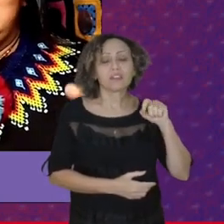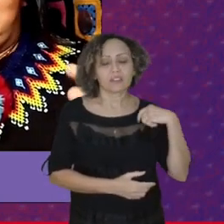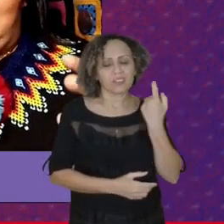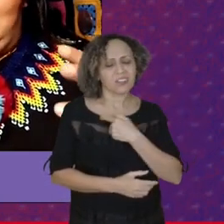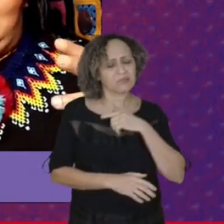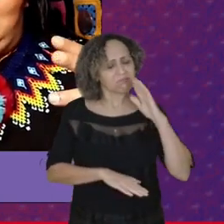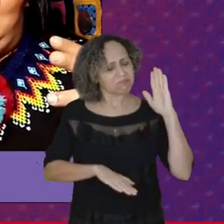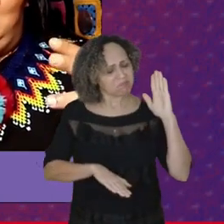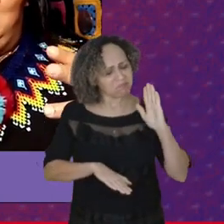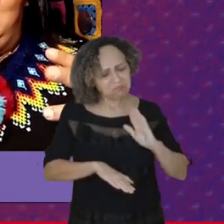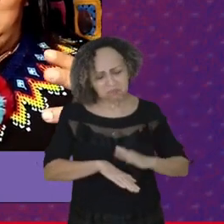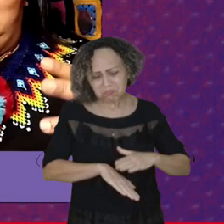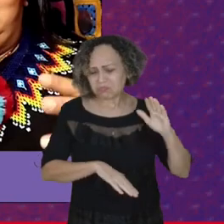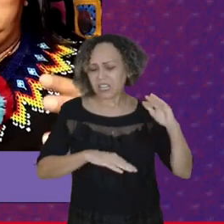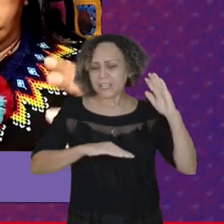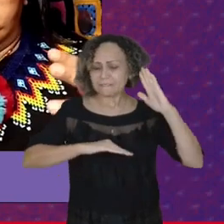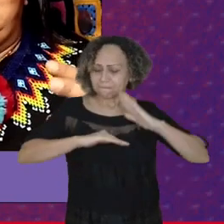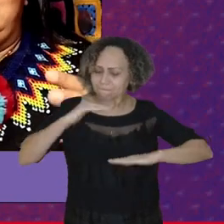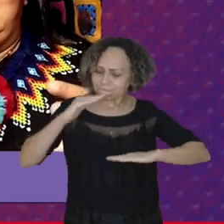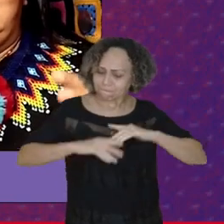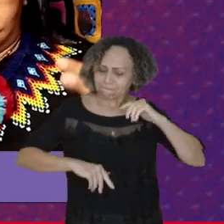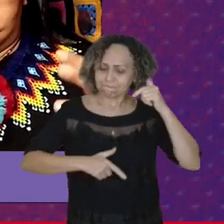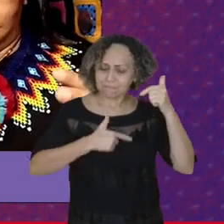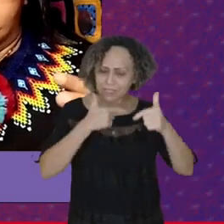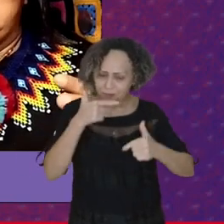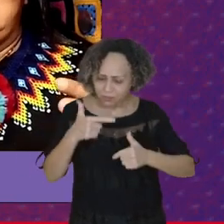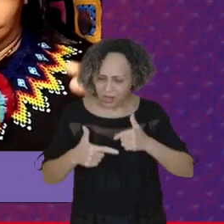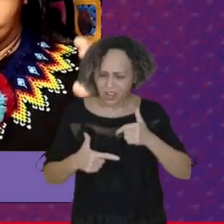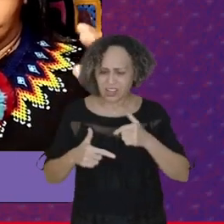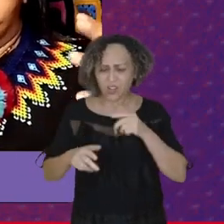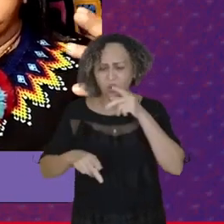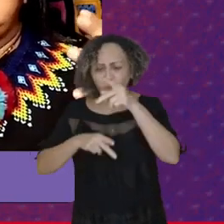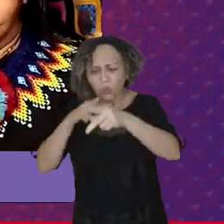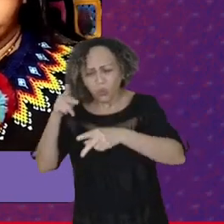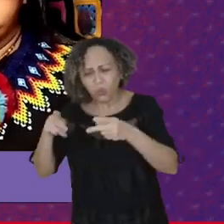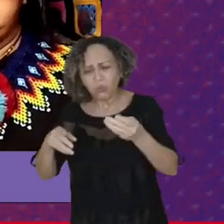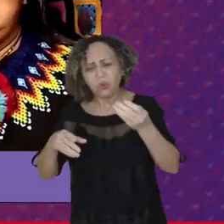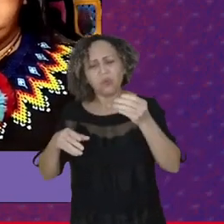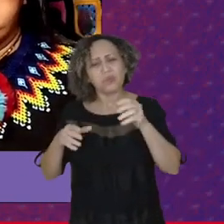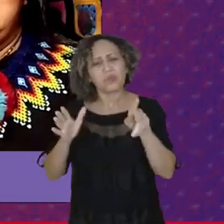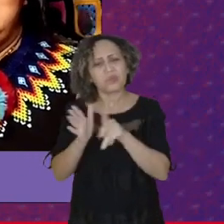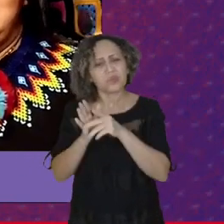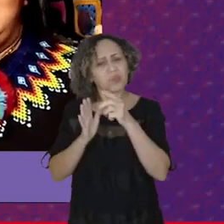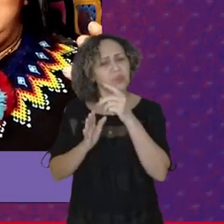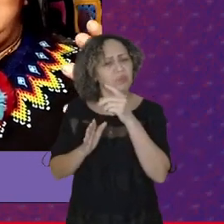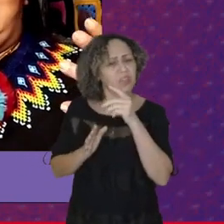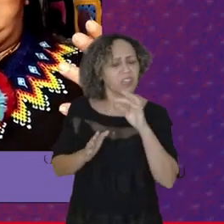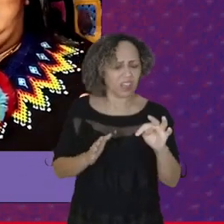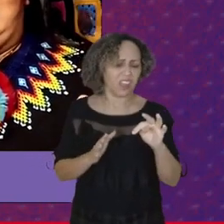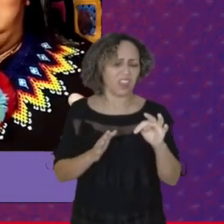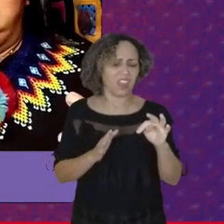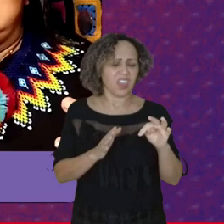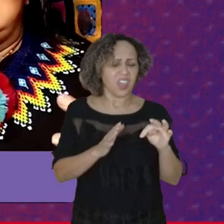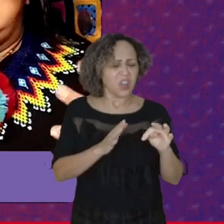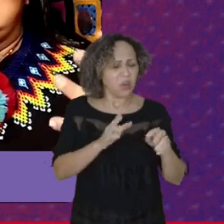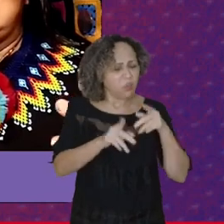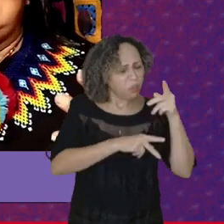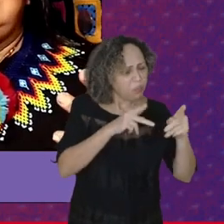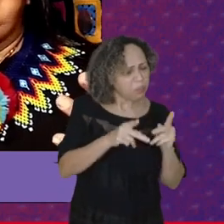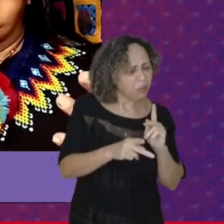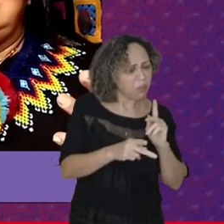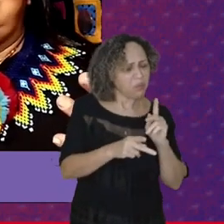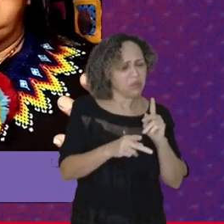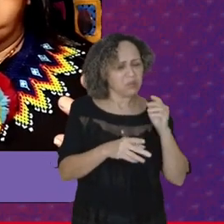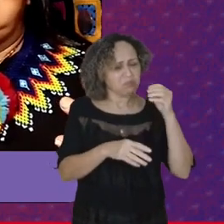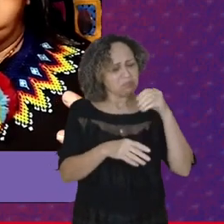e nós, o povo do PT, o povo de esquerda, fazer mais ações análogas